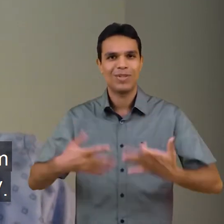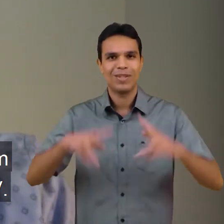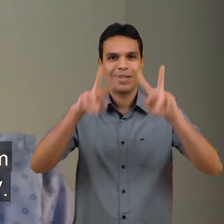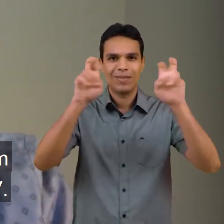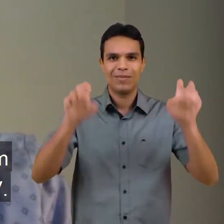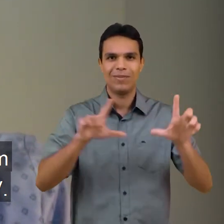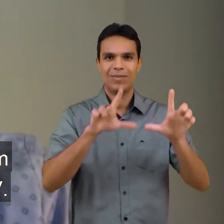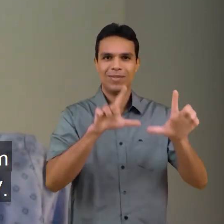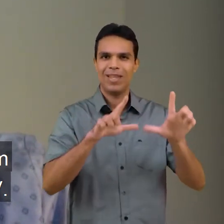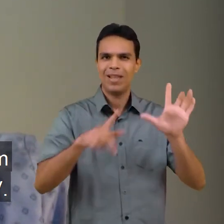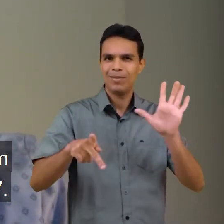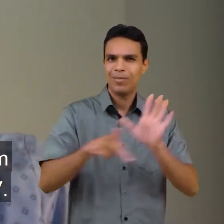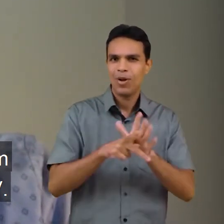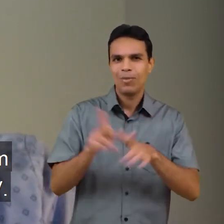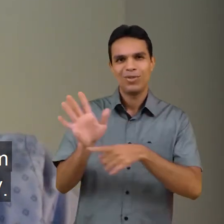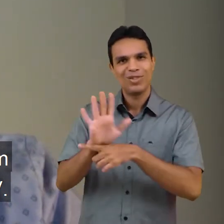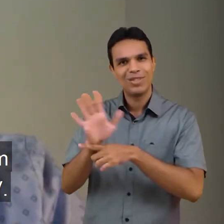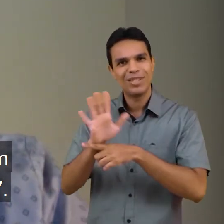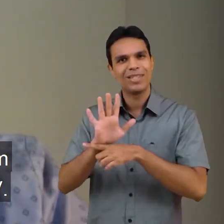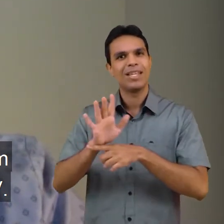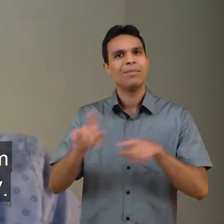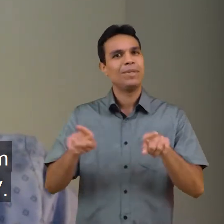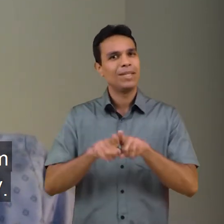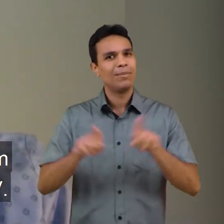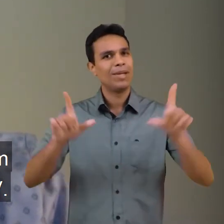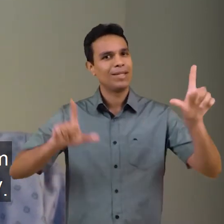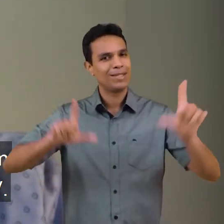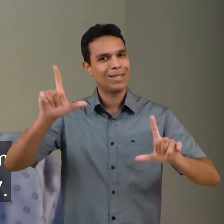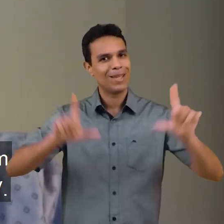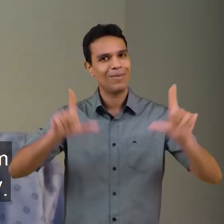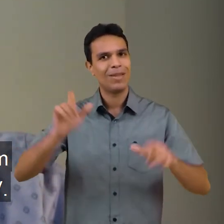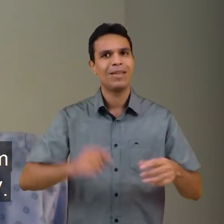pouco sobre a tela do cinema e da TV.